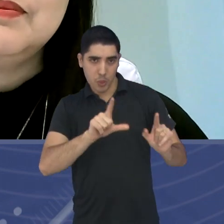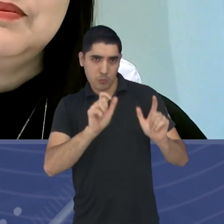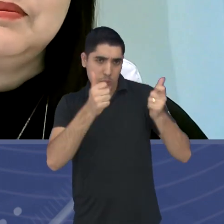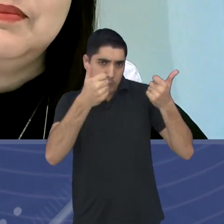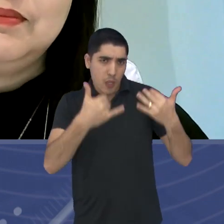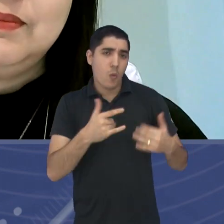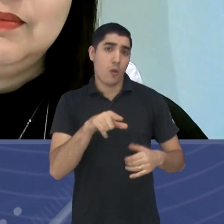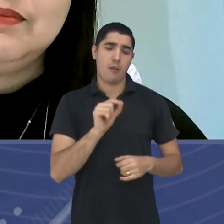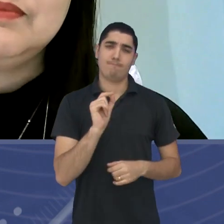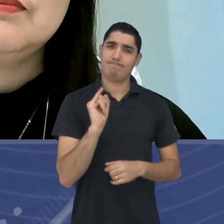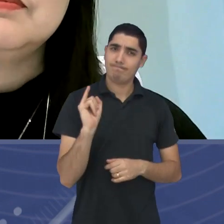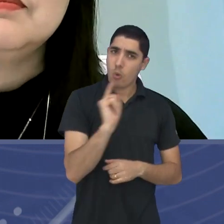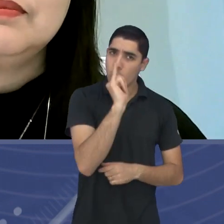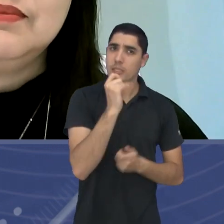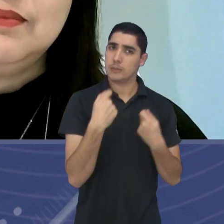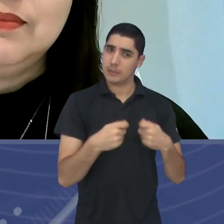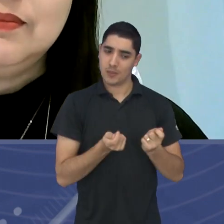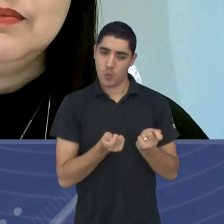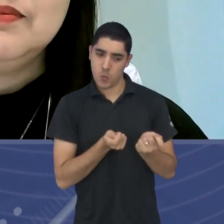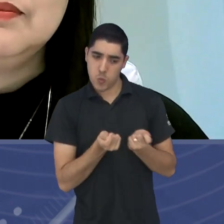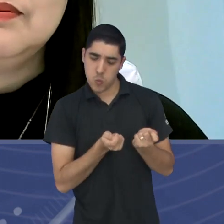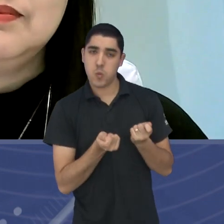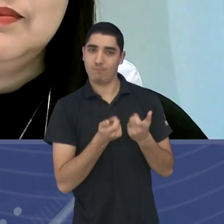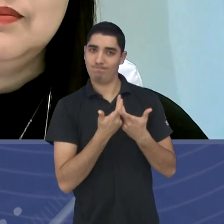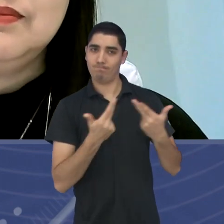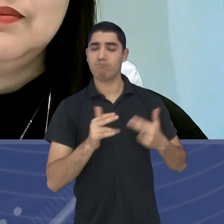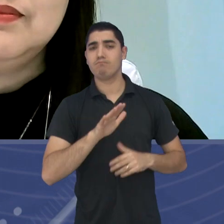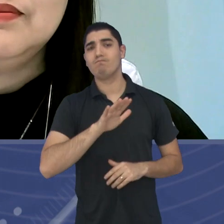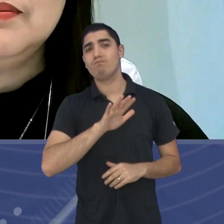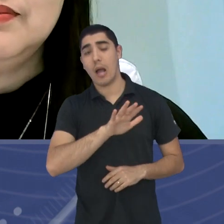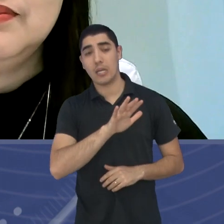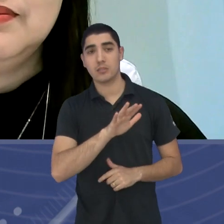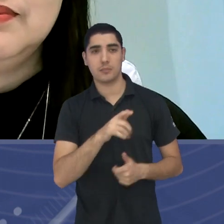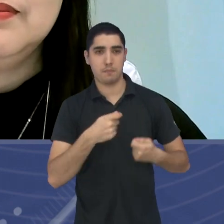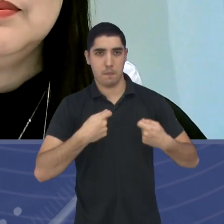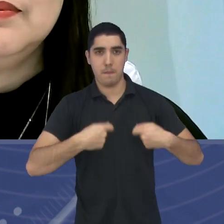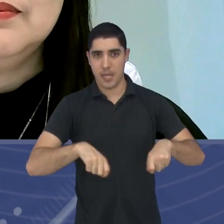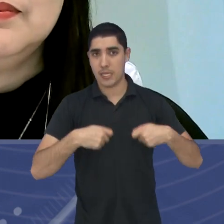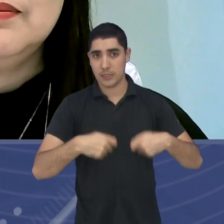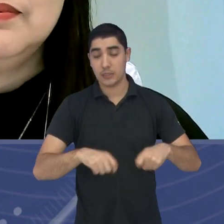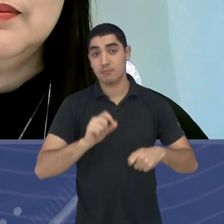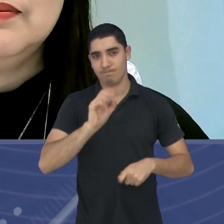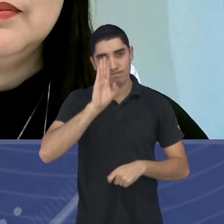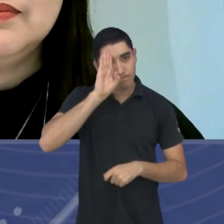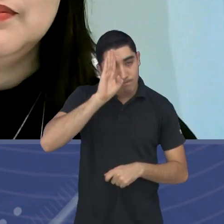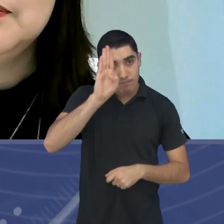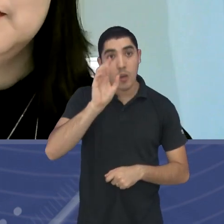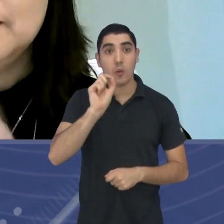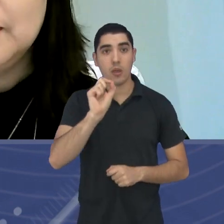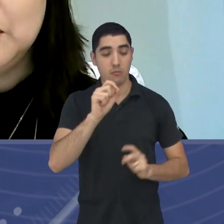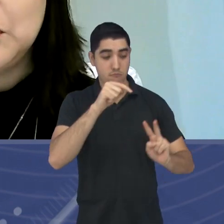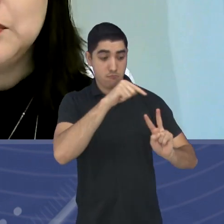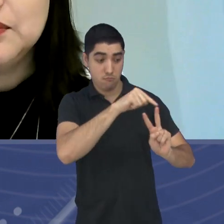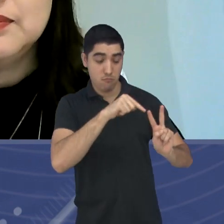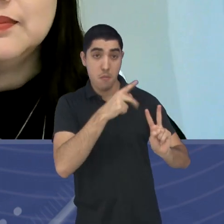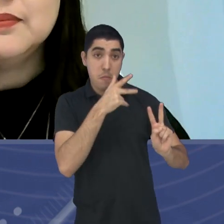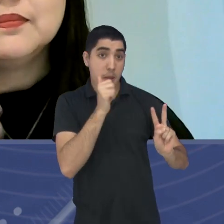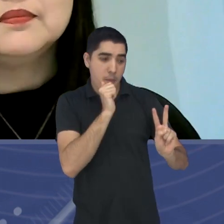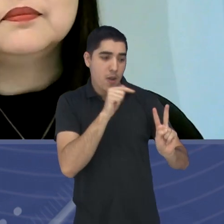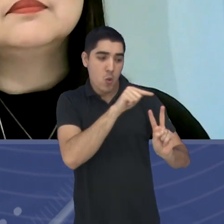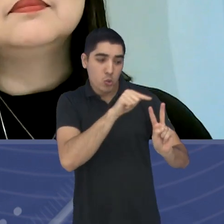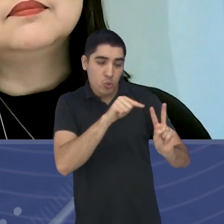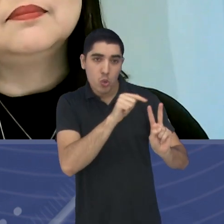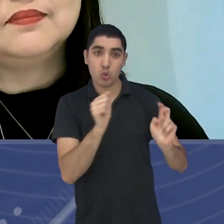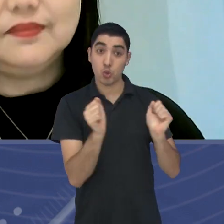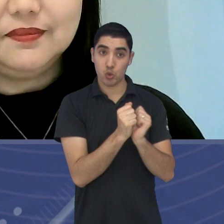a importância de ter esse controle, mas para isso é necessário, primordial, que os pais eles tenham uma boa relação